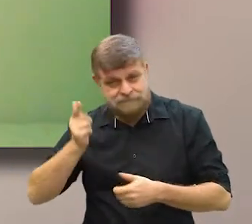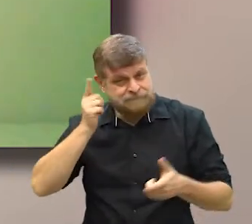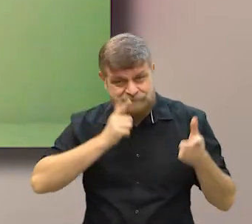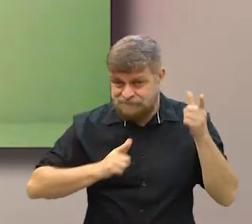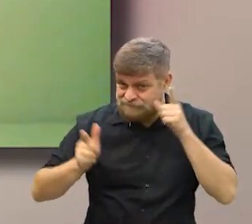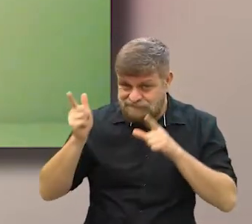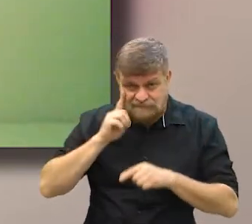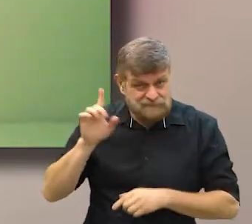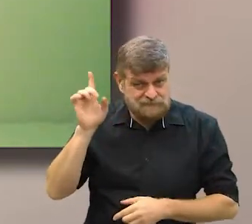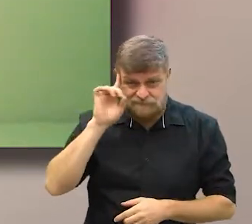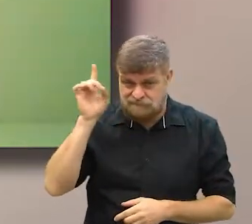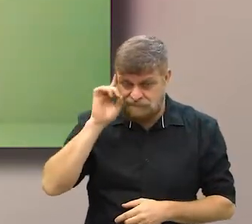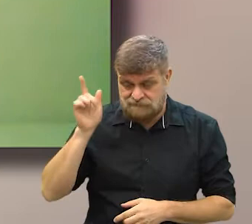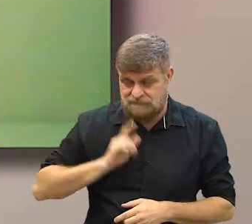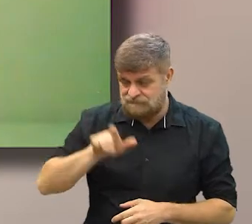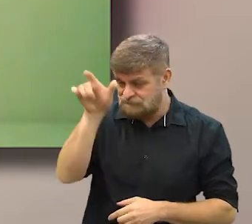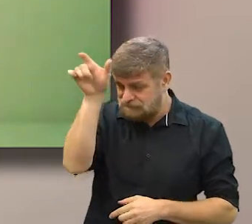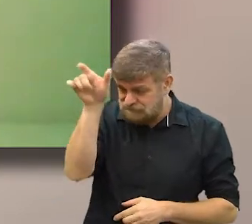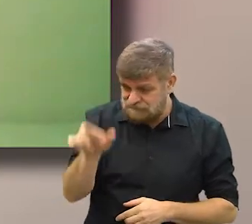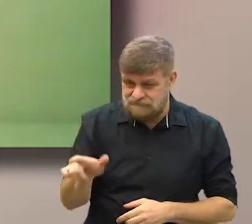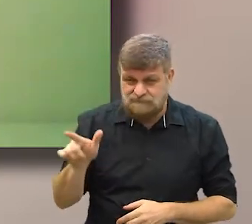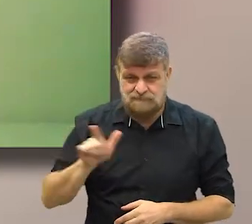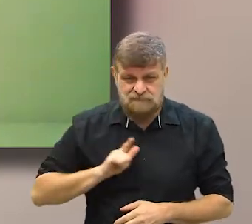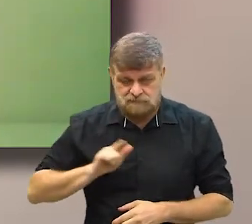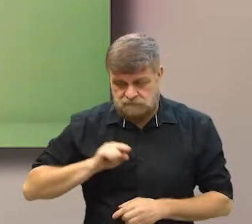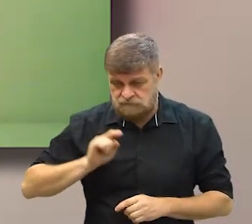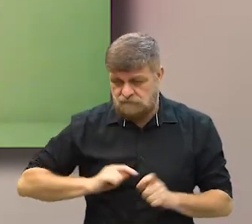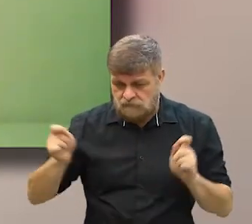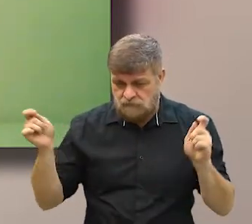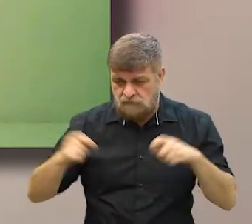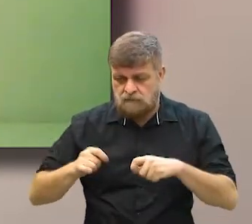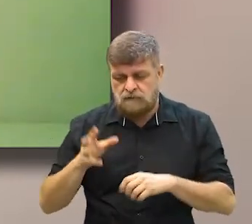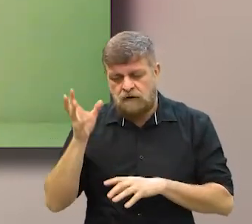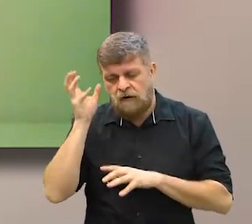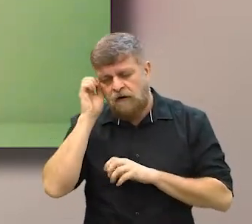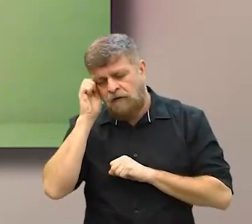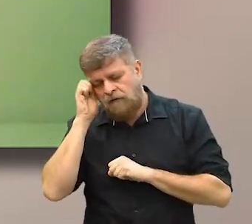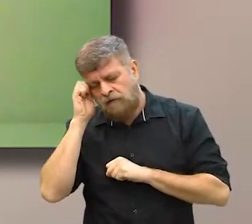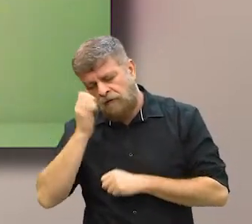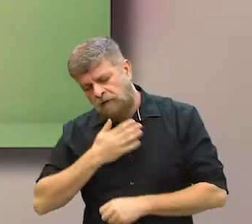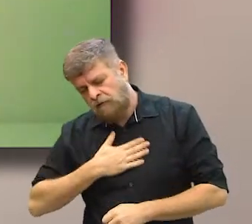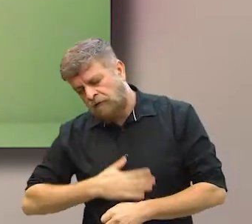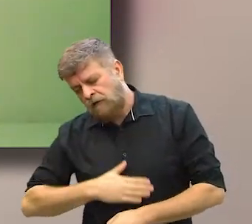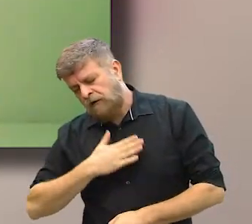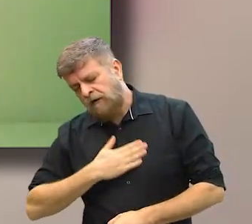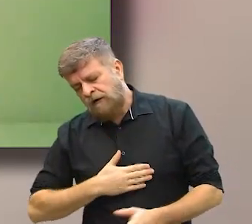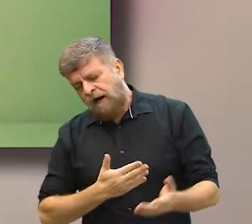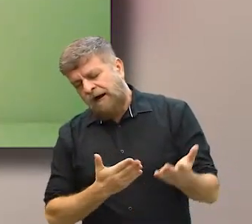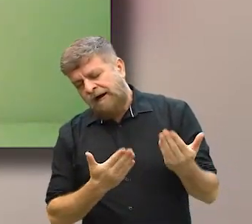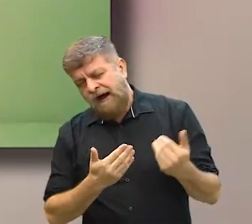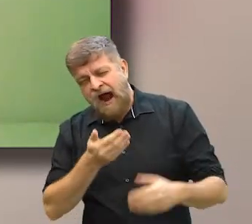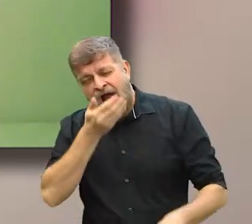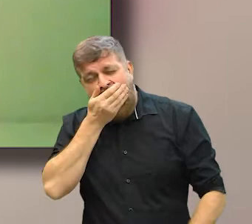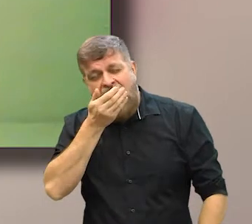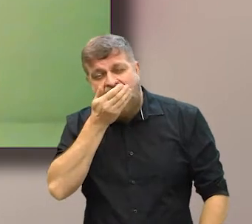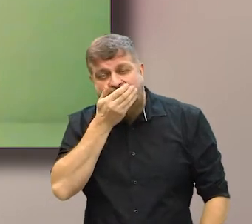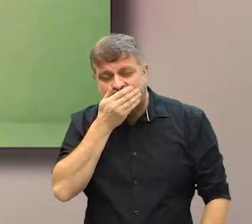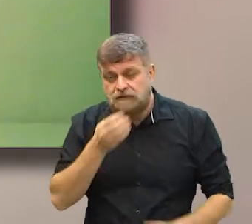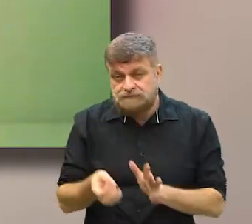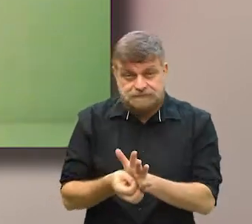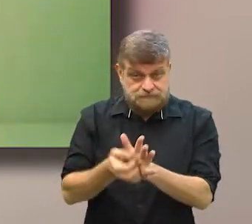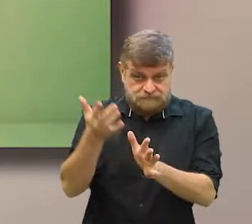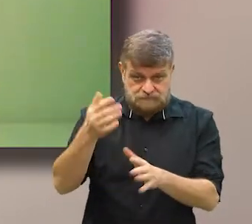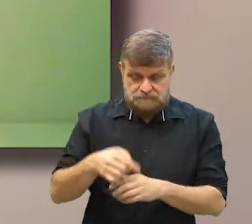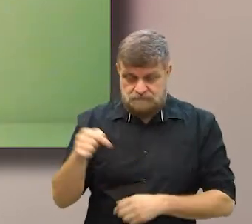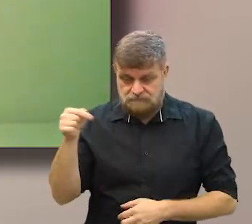não conseguirem. Existem indivíduos que têm uma potencialidade de dormir maravilhosa, jovem, por exemplo, e muitas